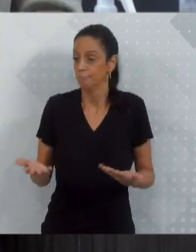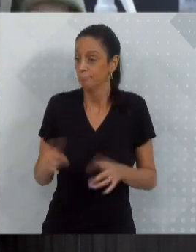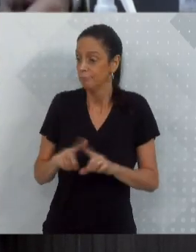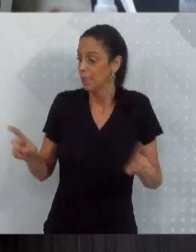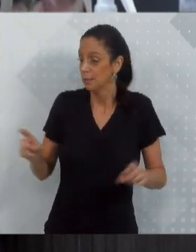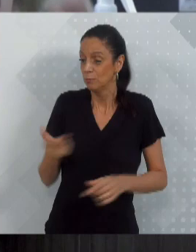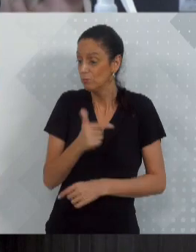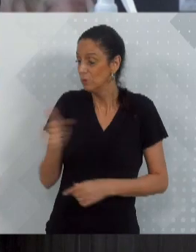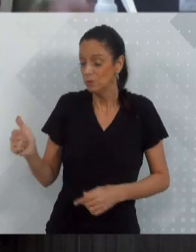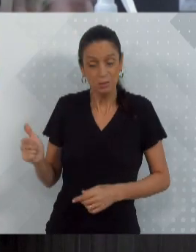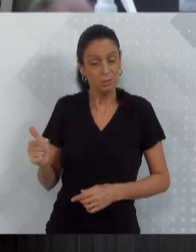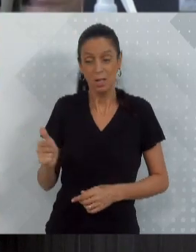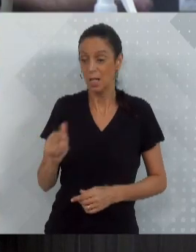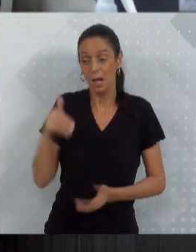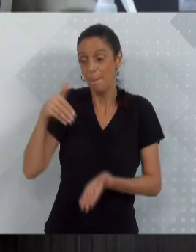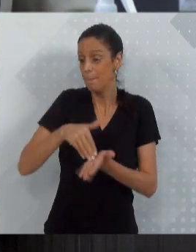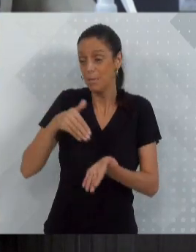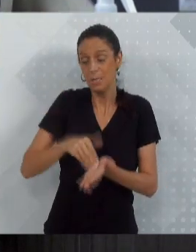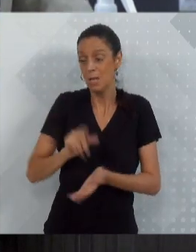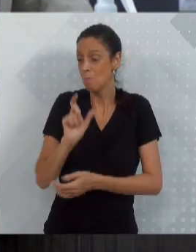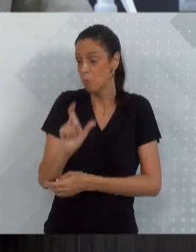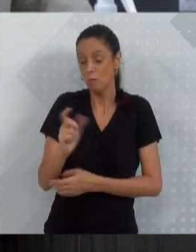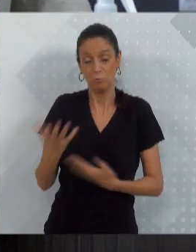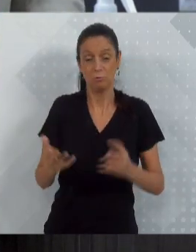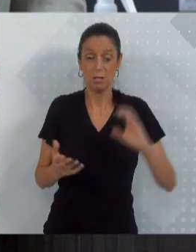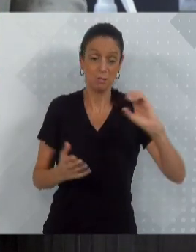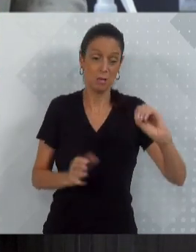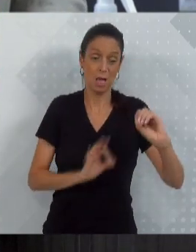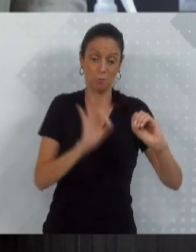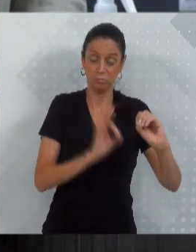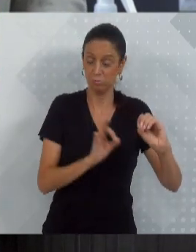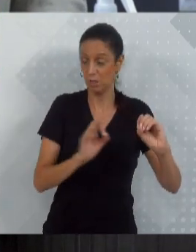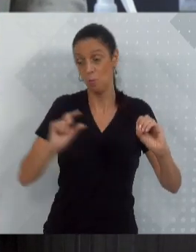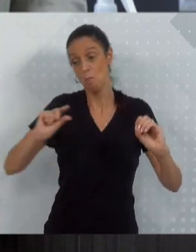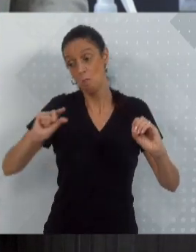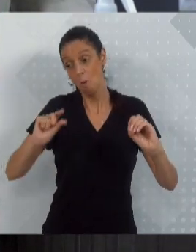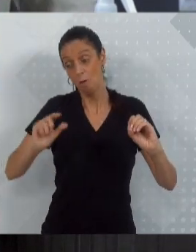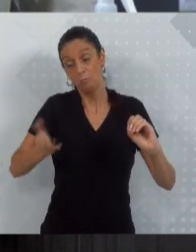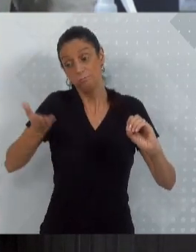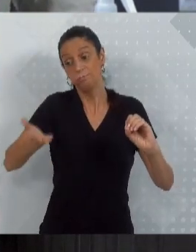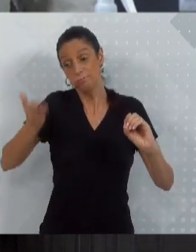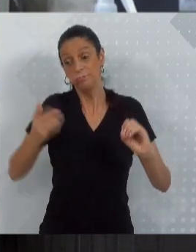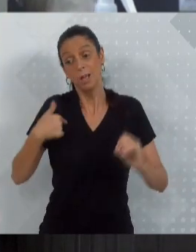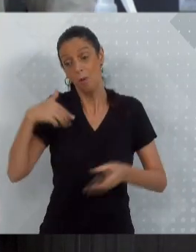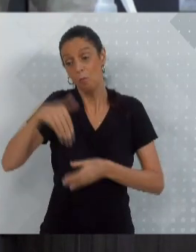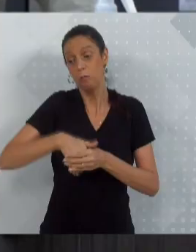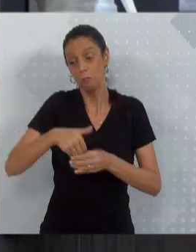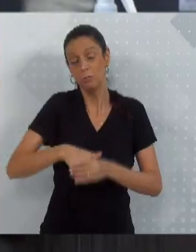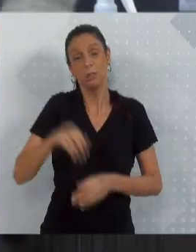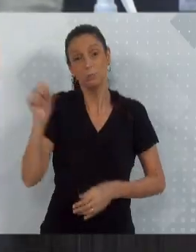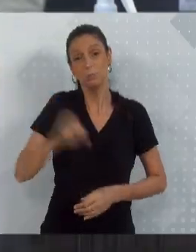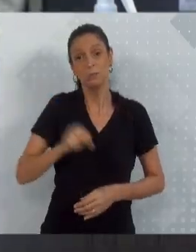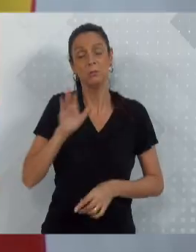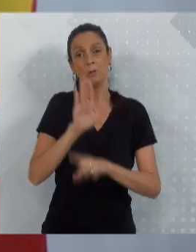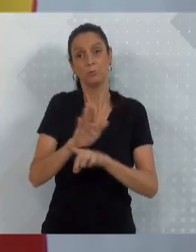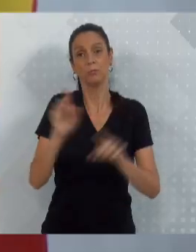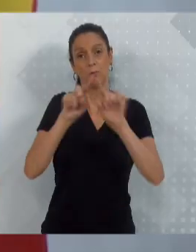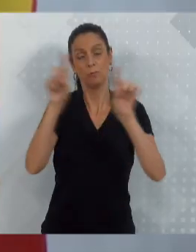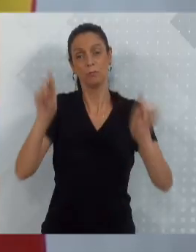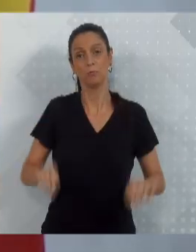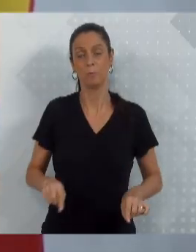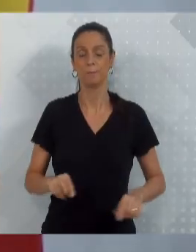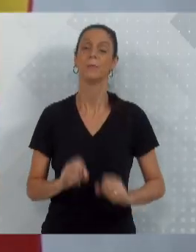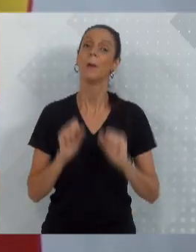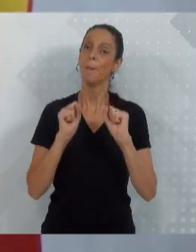condição que se chegou, né, foi aquela. Então, entre 0% e aquilo que se teve, eu votei em favor dos servidores e dos trabalhadores. Feito uma parte